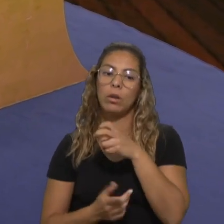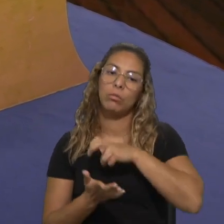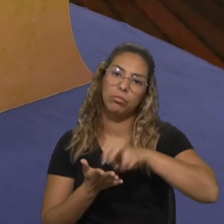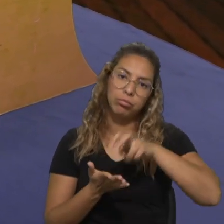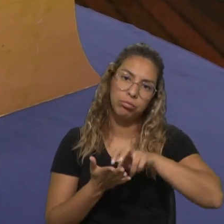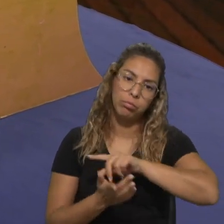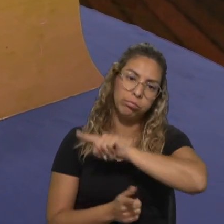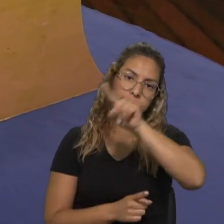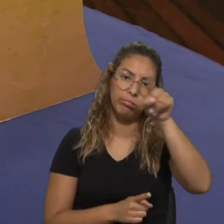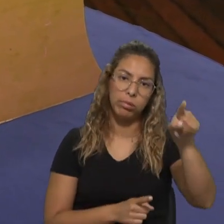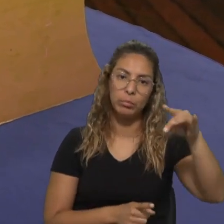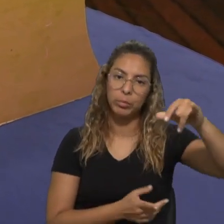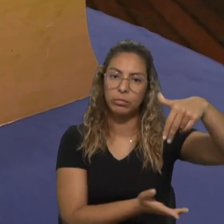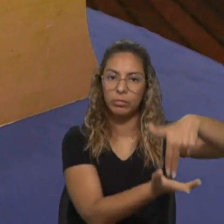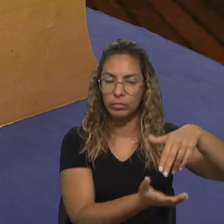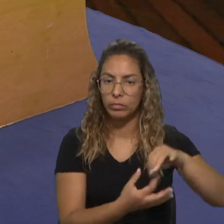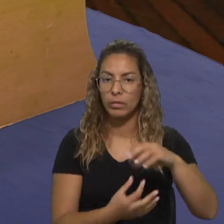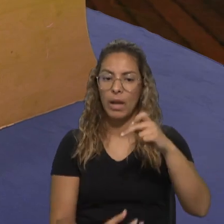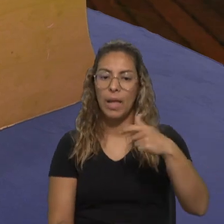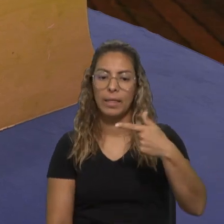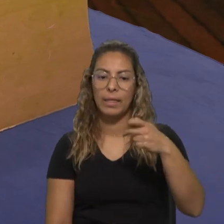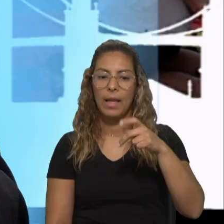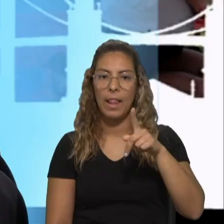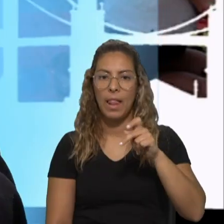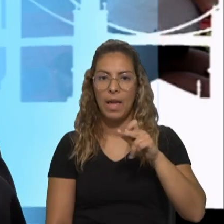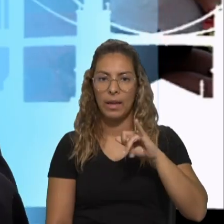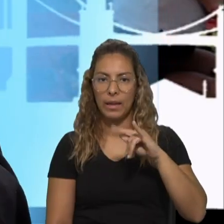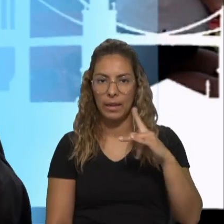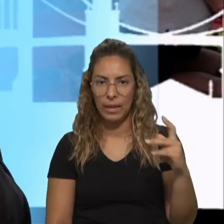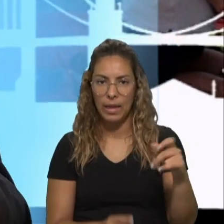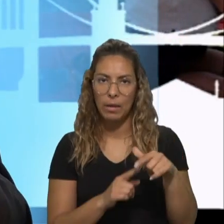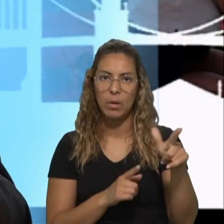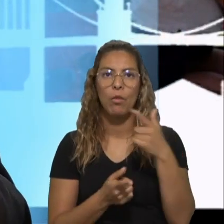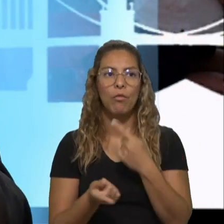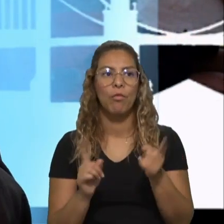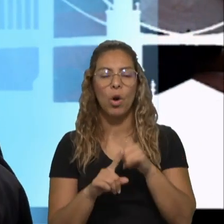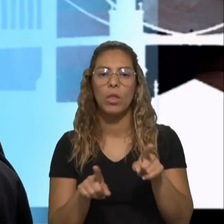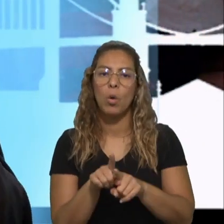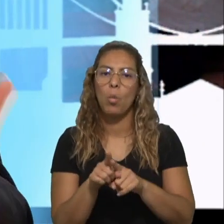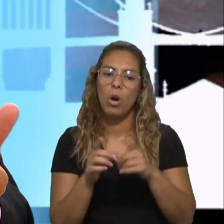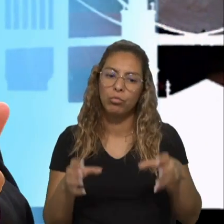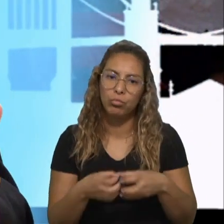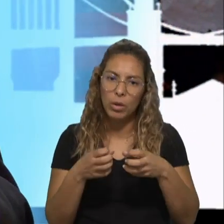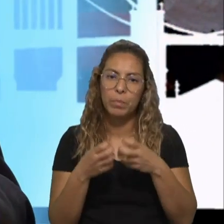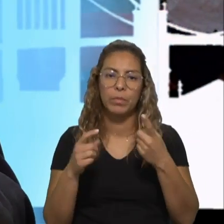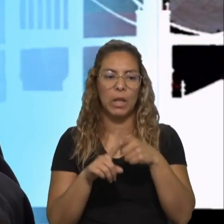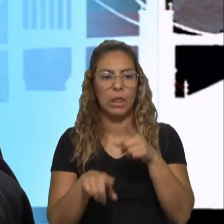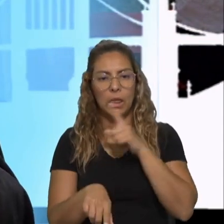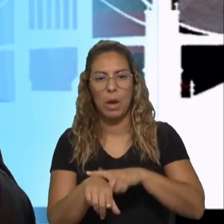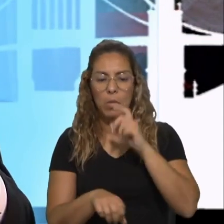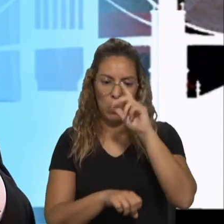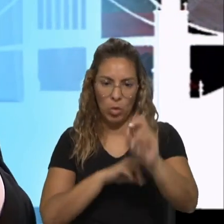Atalaia, que são misturadas com uma nova mística do recreio, dos tempos modernos,